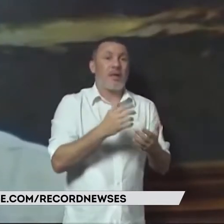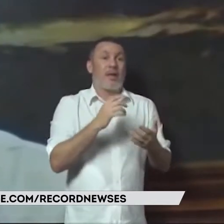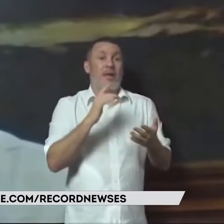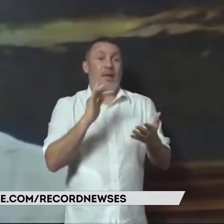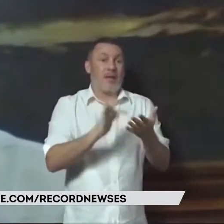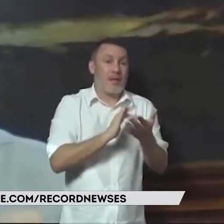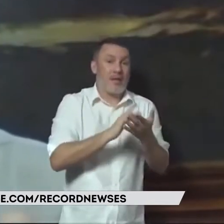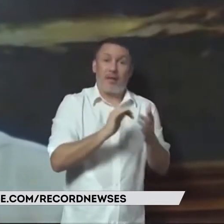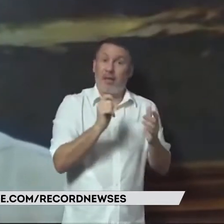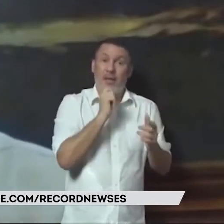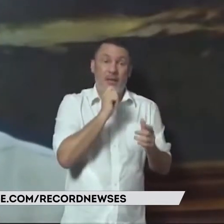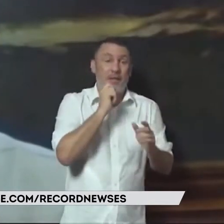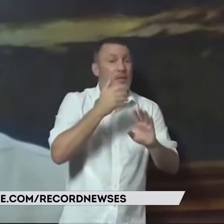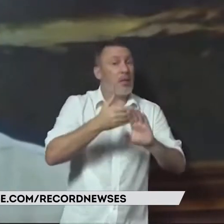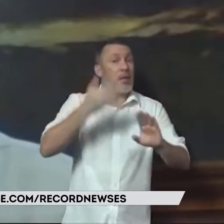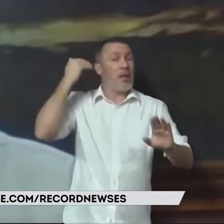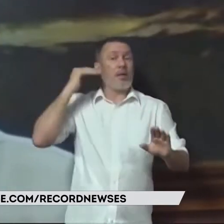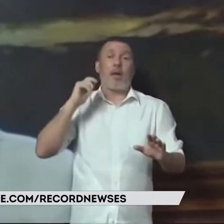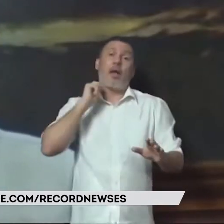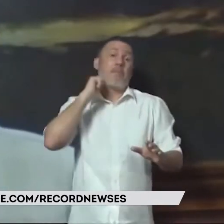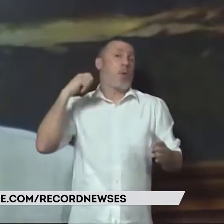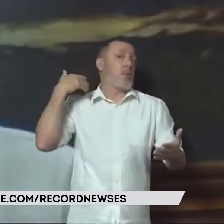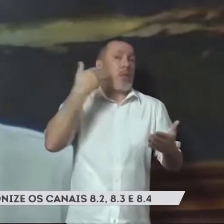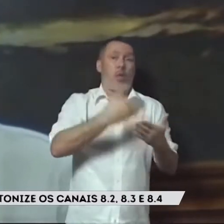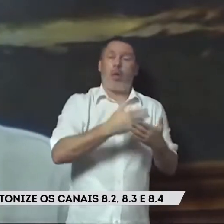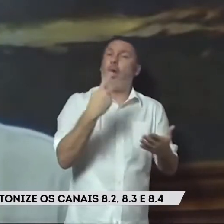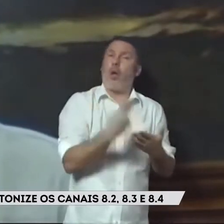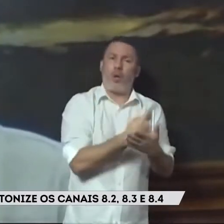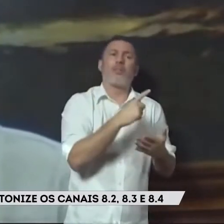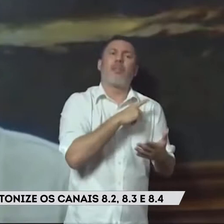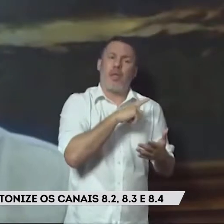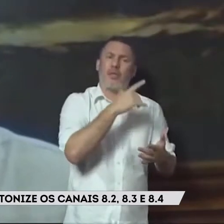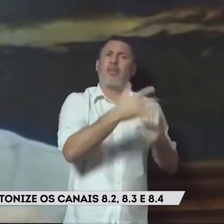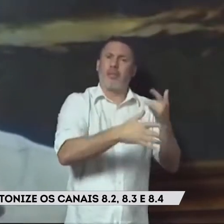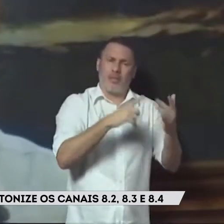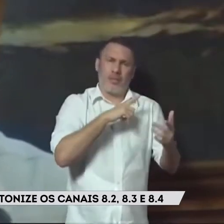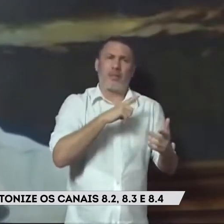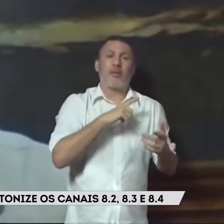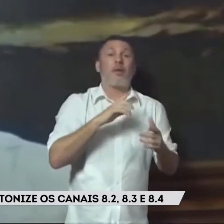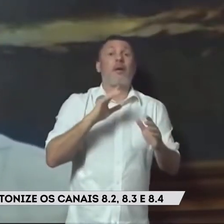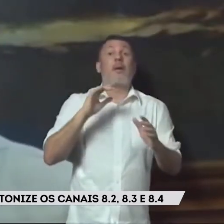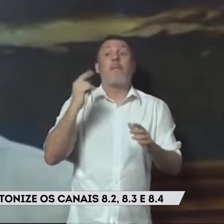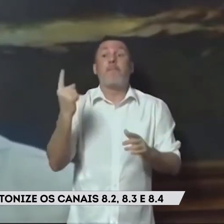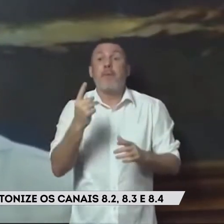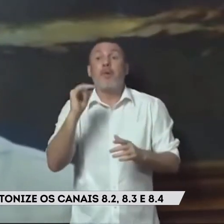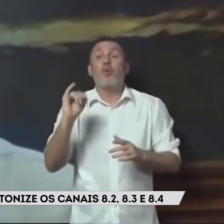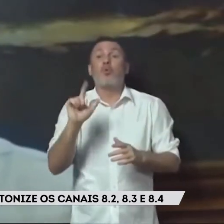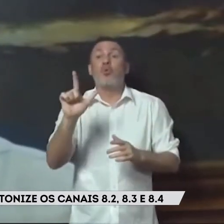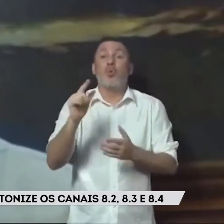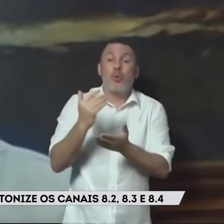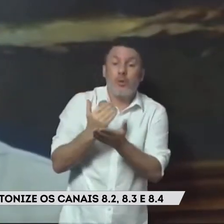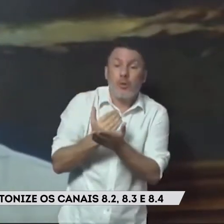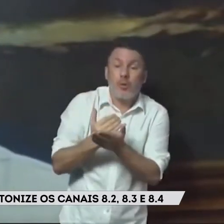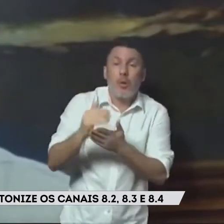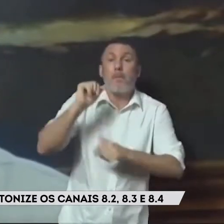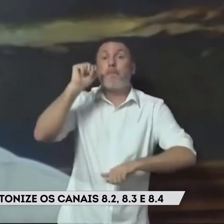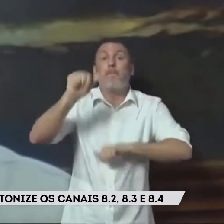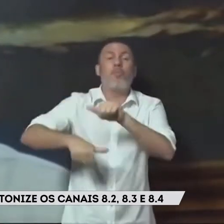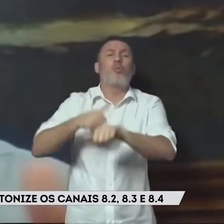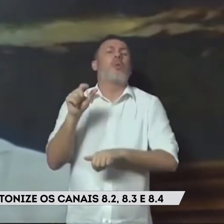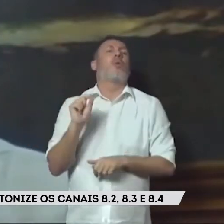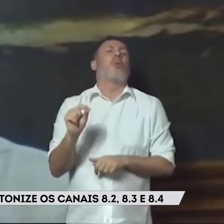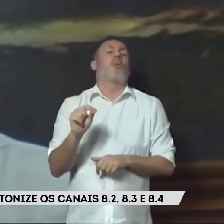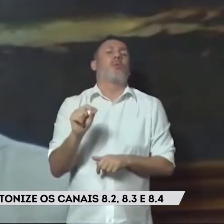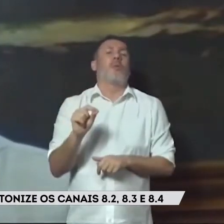práticos, nada mudará a partir de 1º de julho, a não ser o fato de que estas